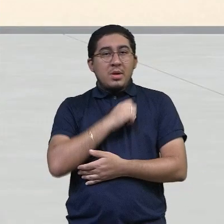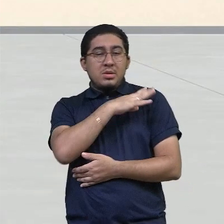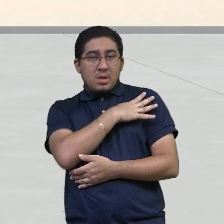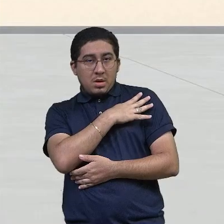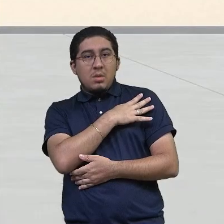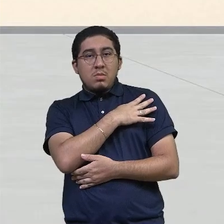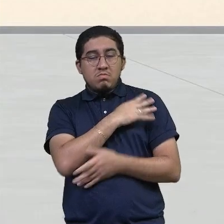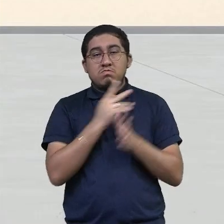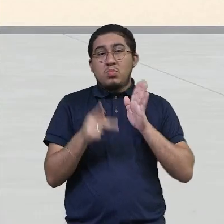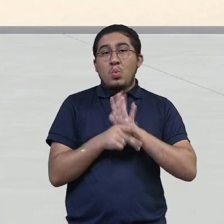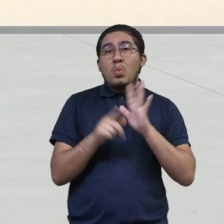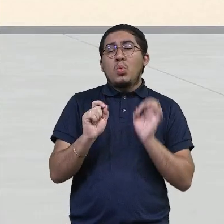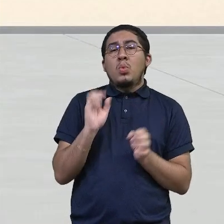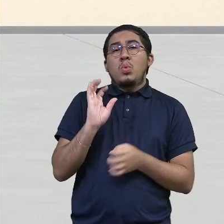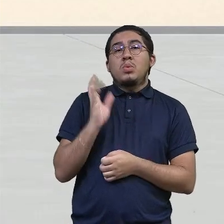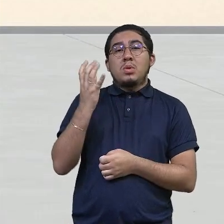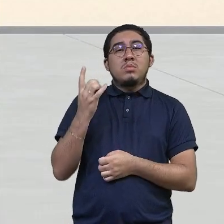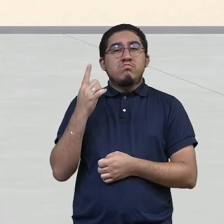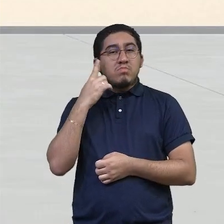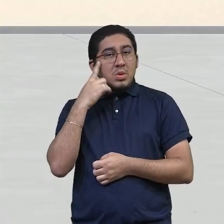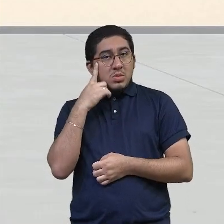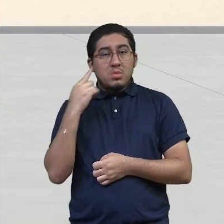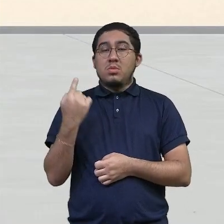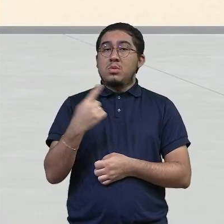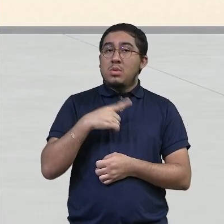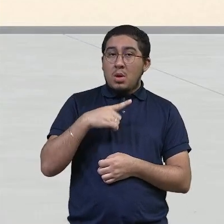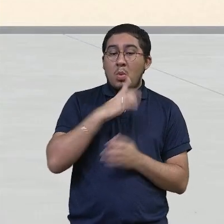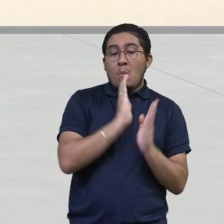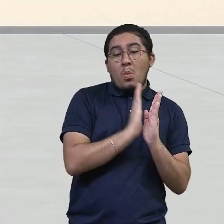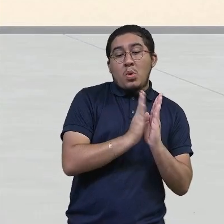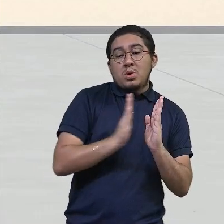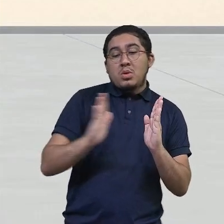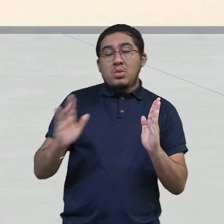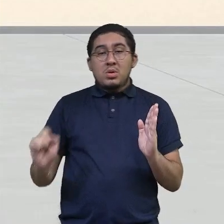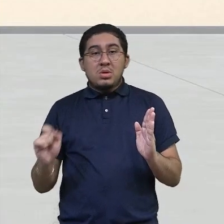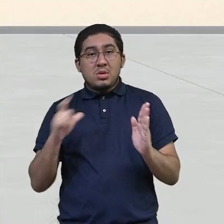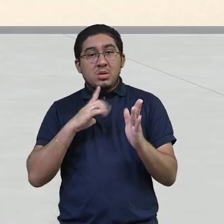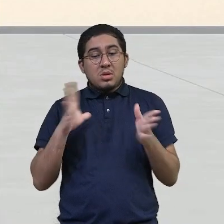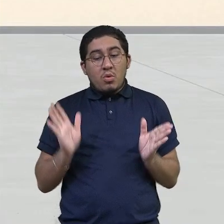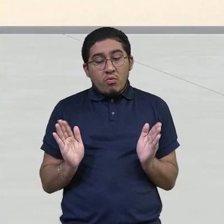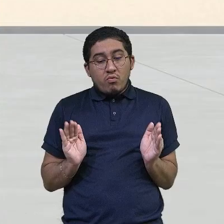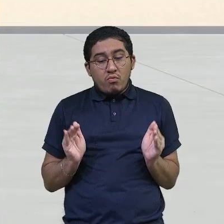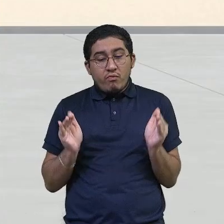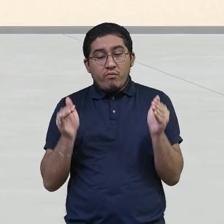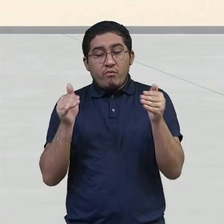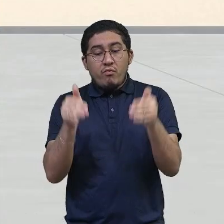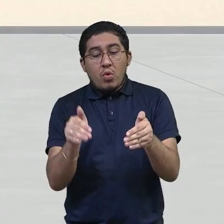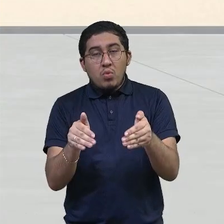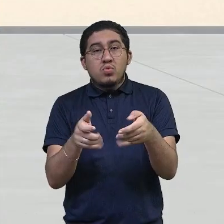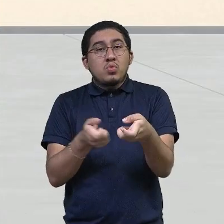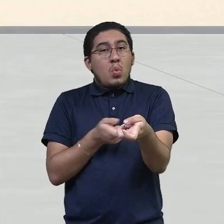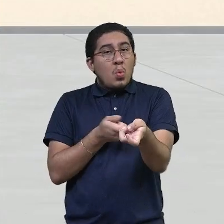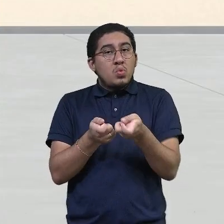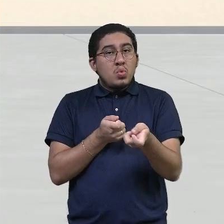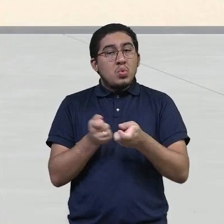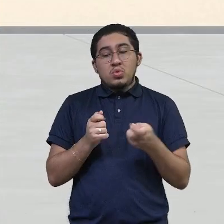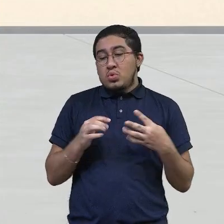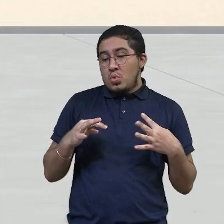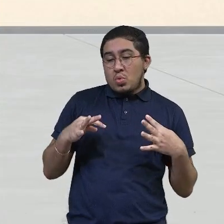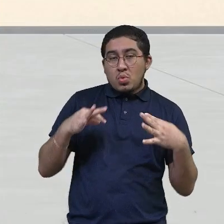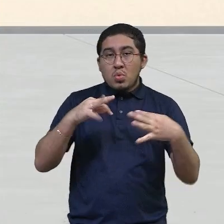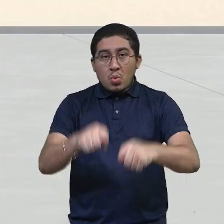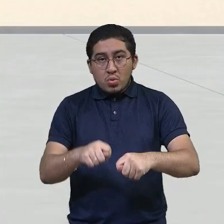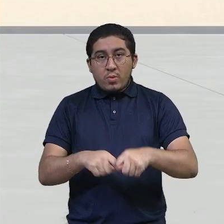ditadura, o que acontece? Nós vamos ter um processo de centralização de poder. Ou